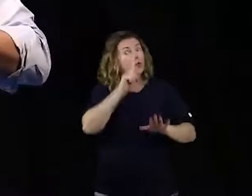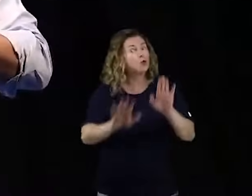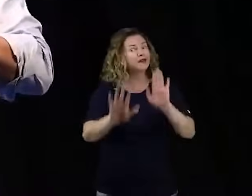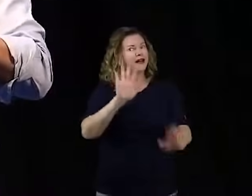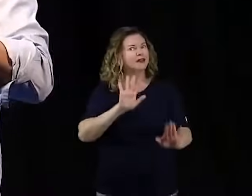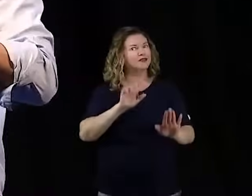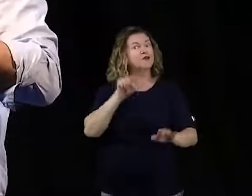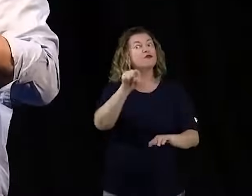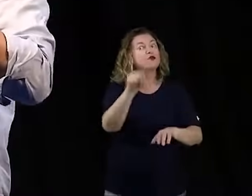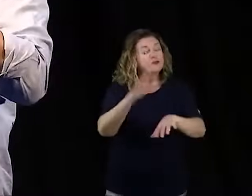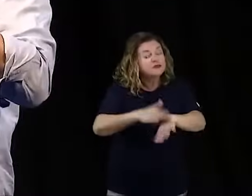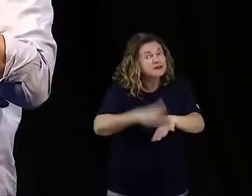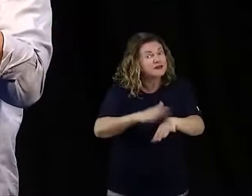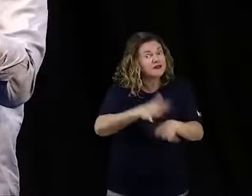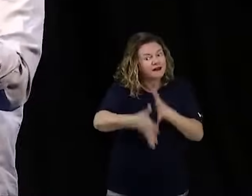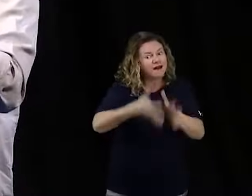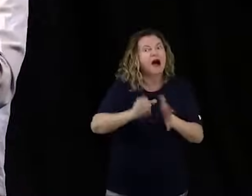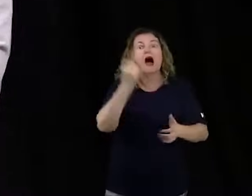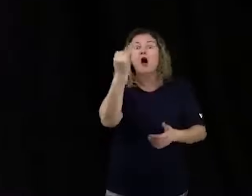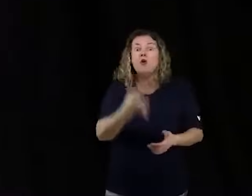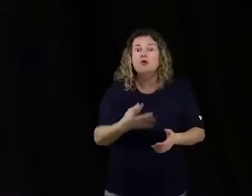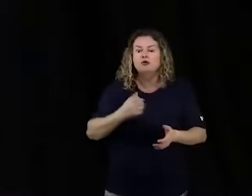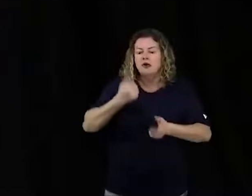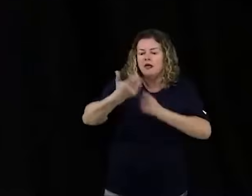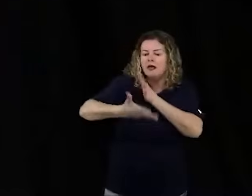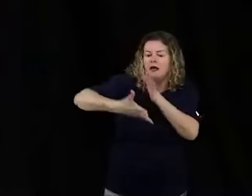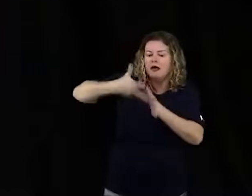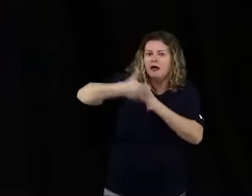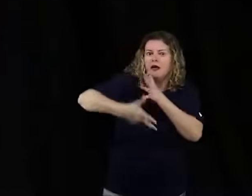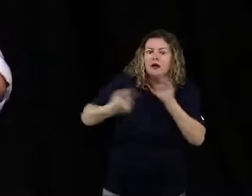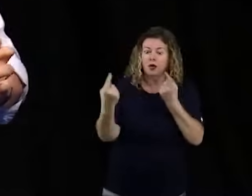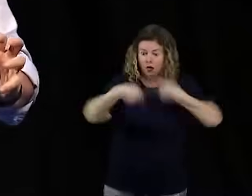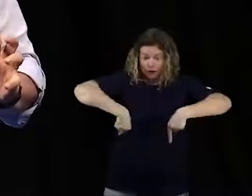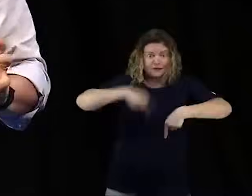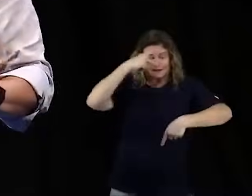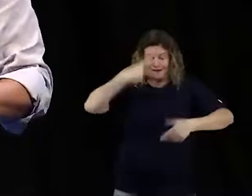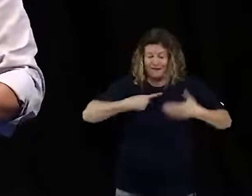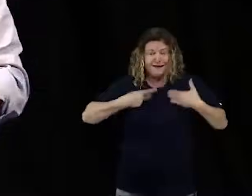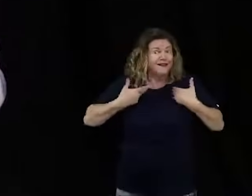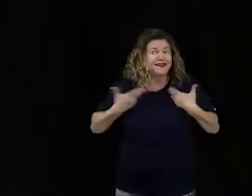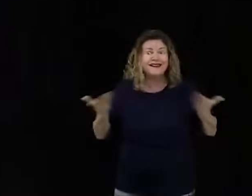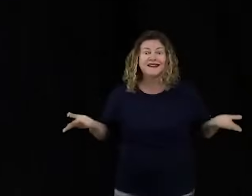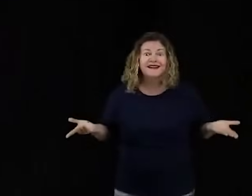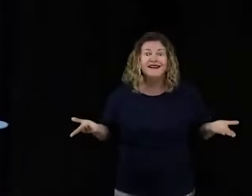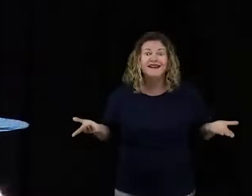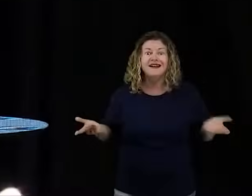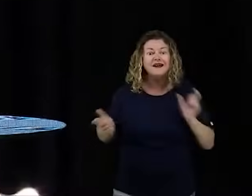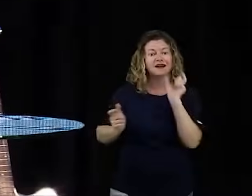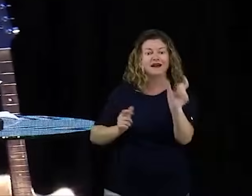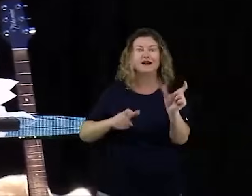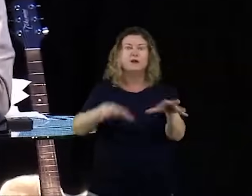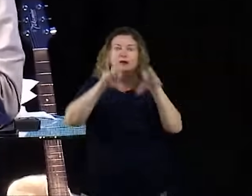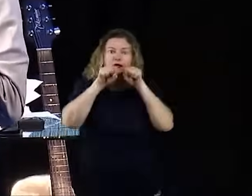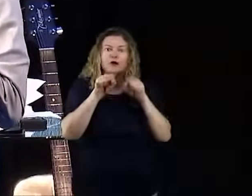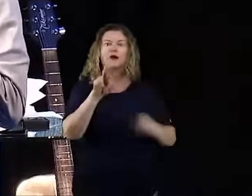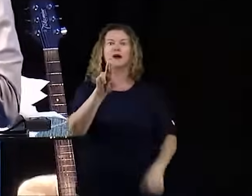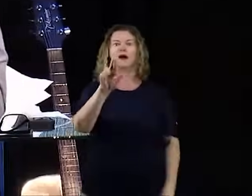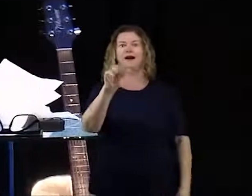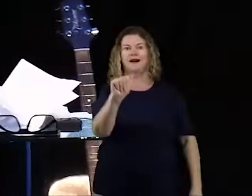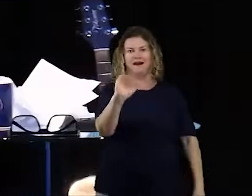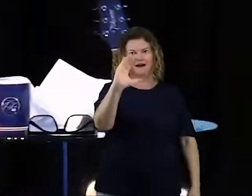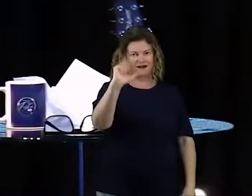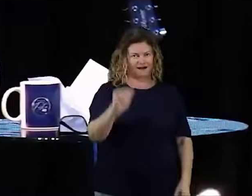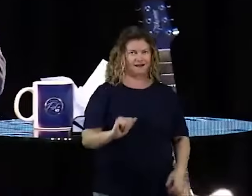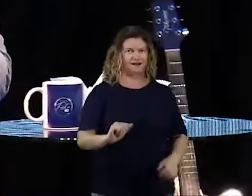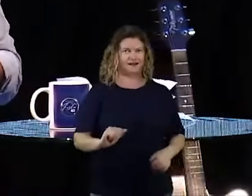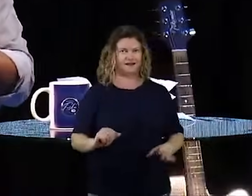amaldiçoa as pessoas que estão demais da sua autoridade aqui a palavra maldição é raca não é aquela maldição